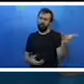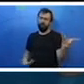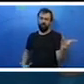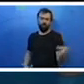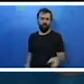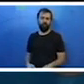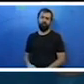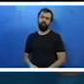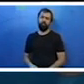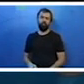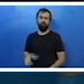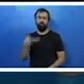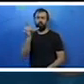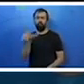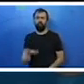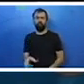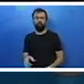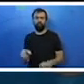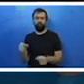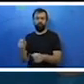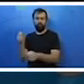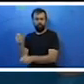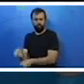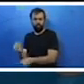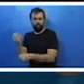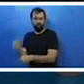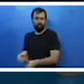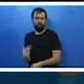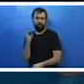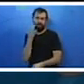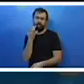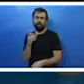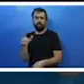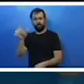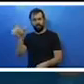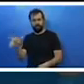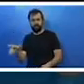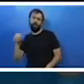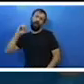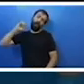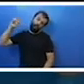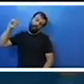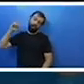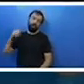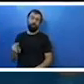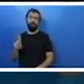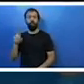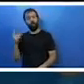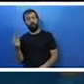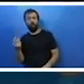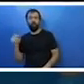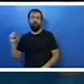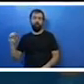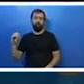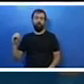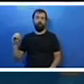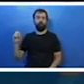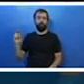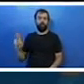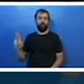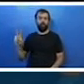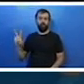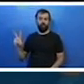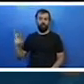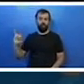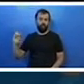conta da capitania? O minerador? Tiradentes? Ou o ouvidor-mor? Olha